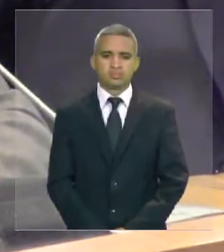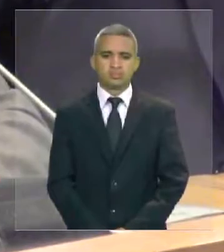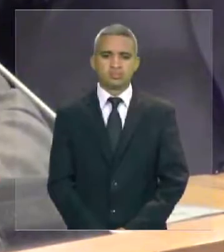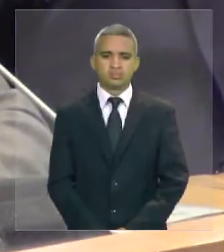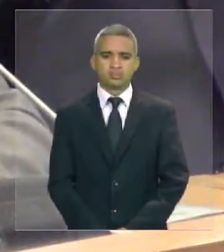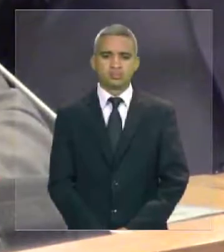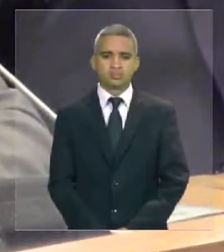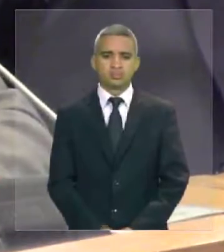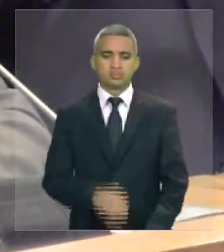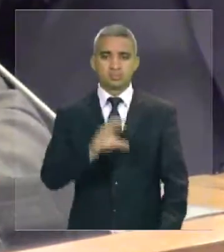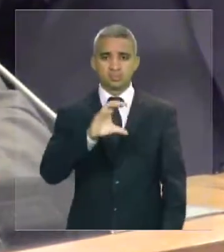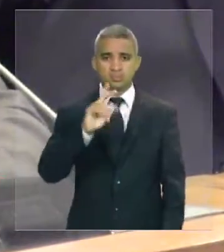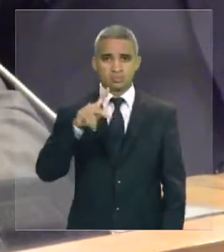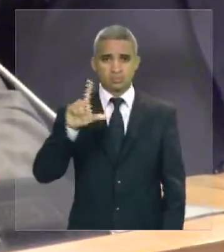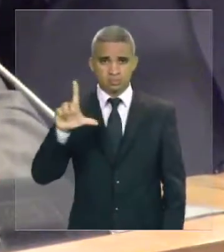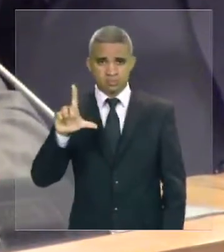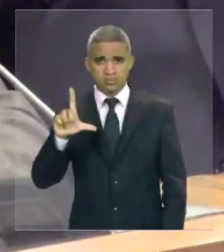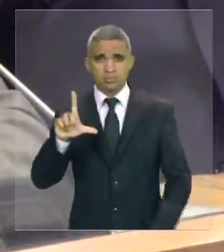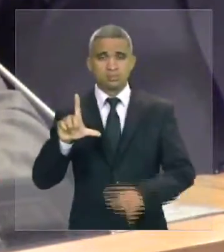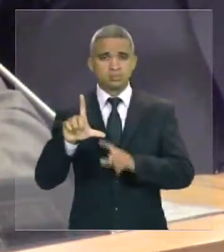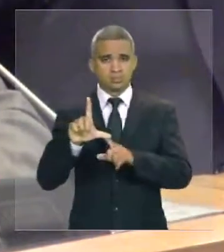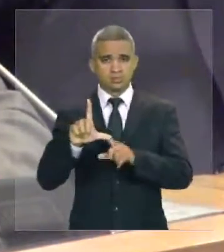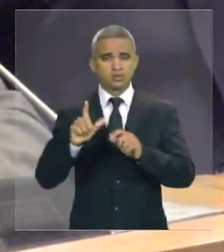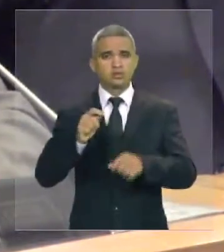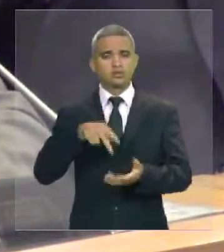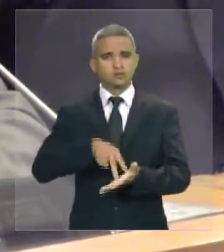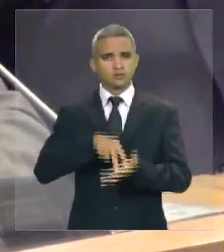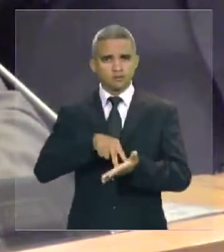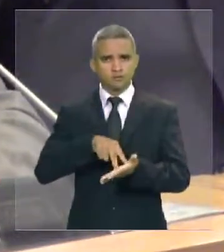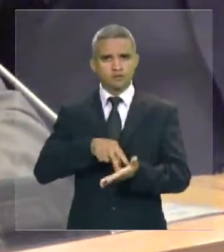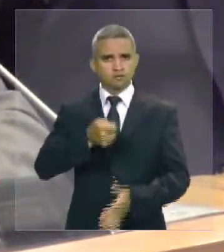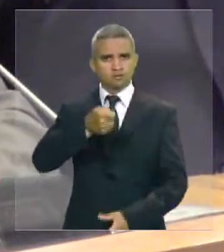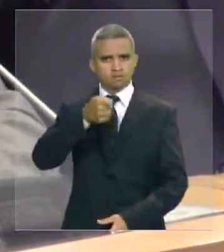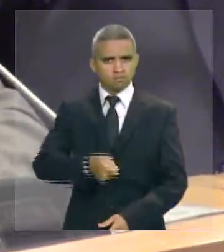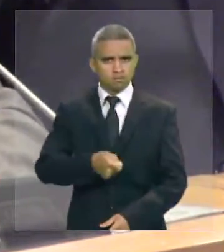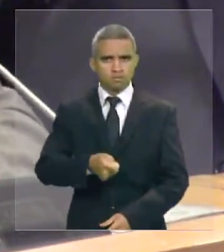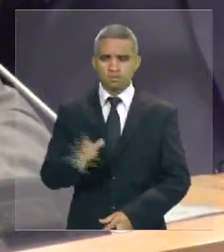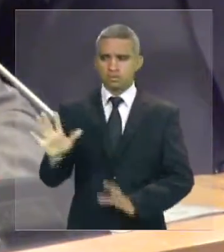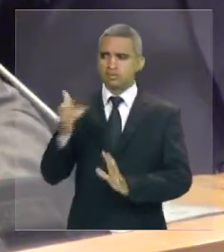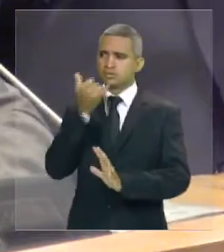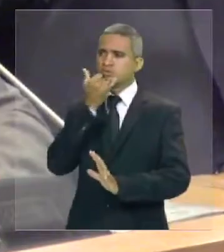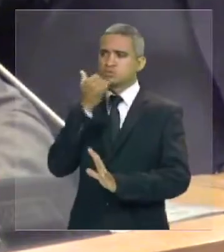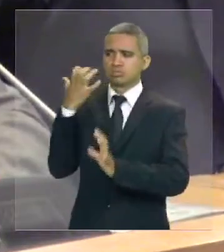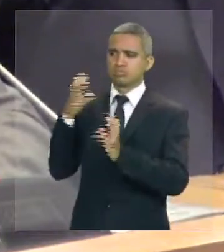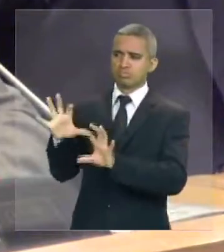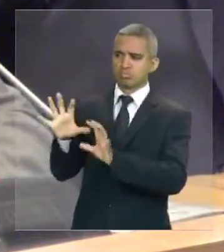A CPL, de forma firme, negou